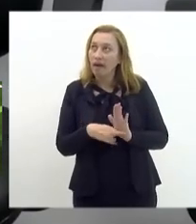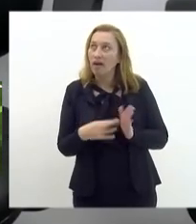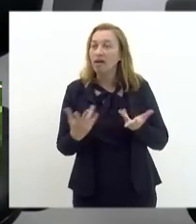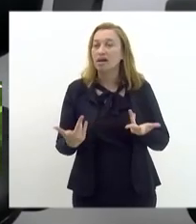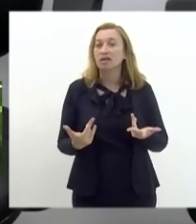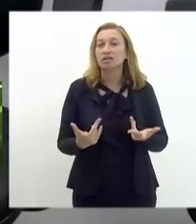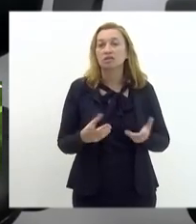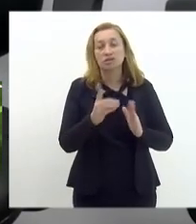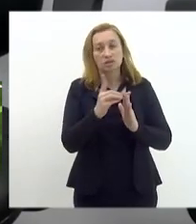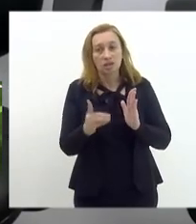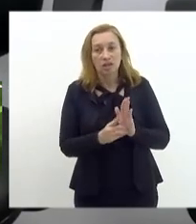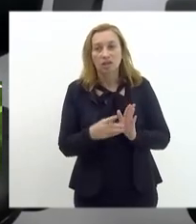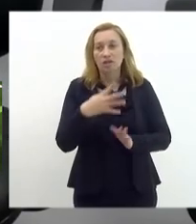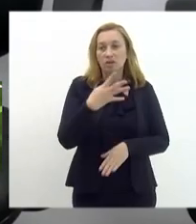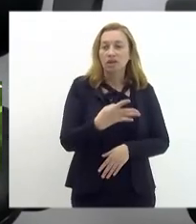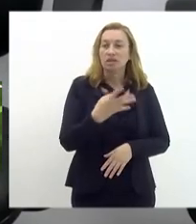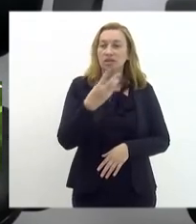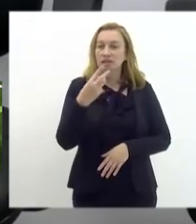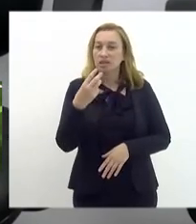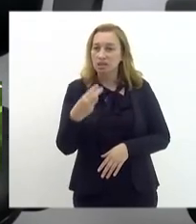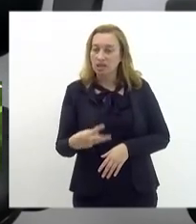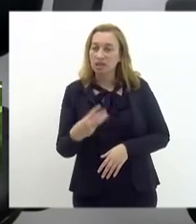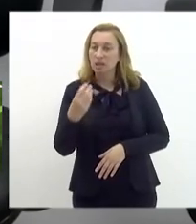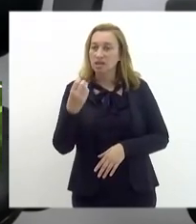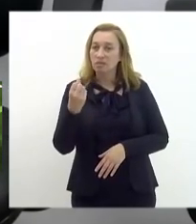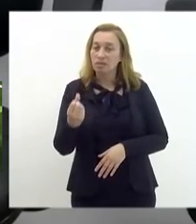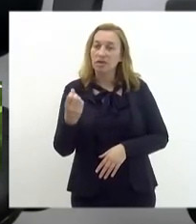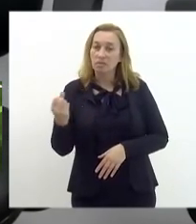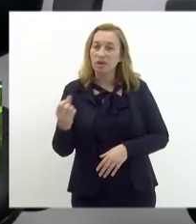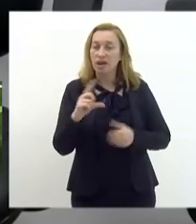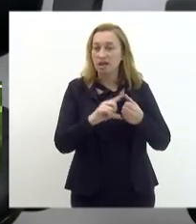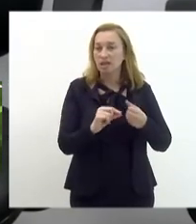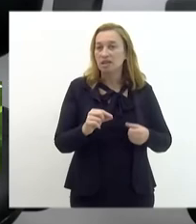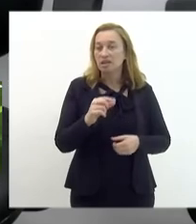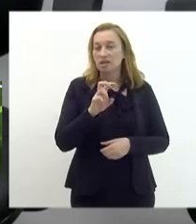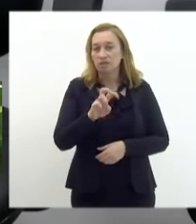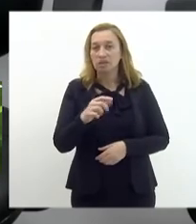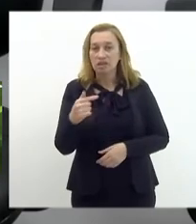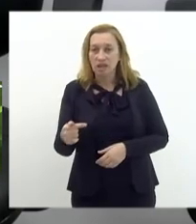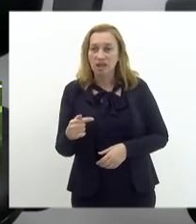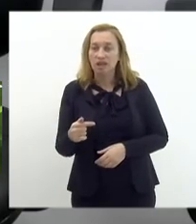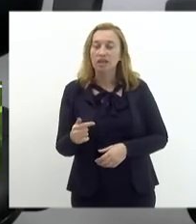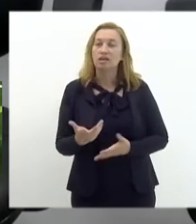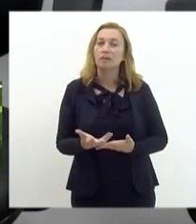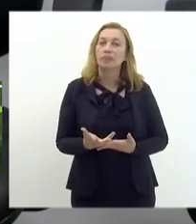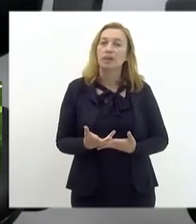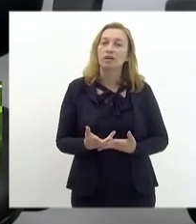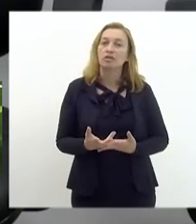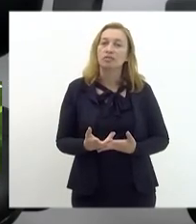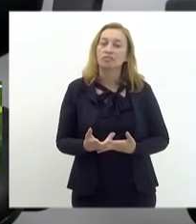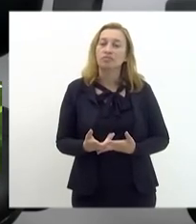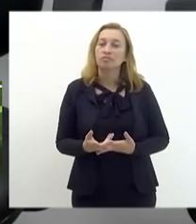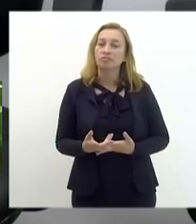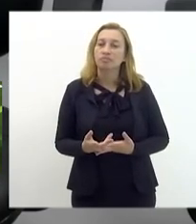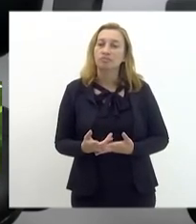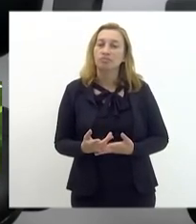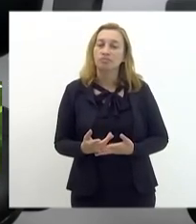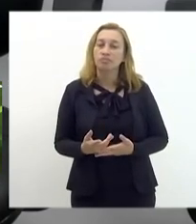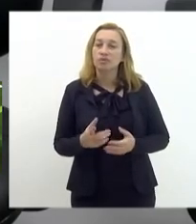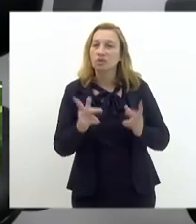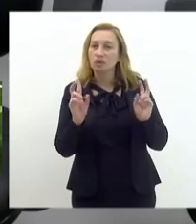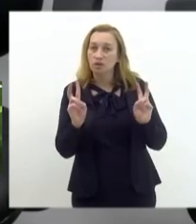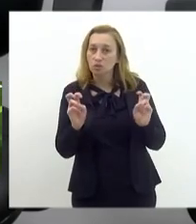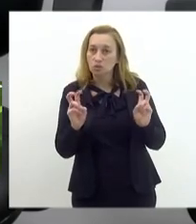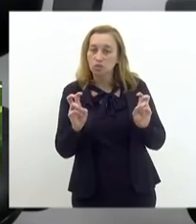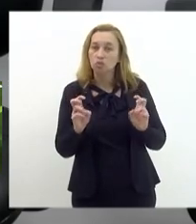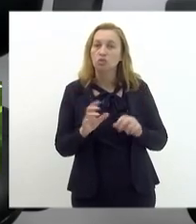no decreto 46.366, artigo 57 do decreto, ele dispõe sobre os casos